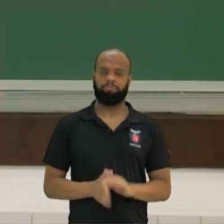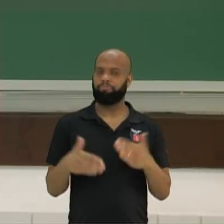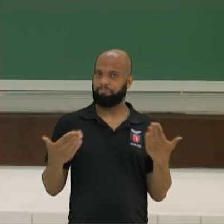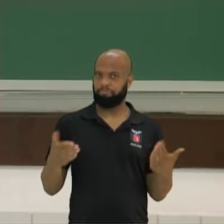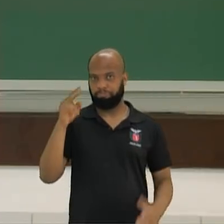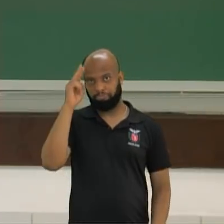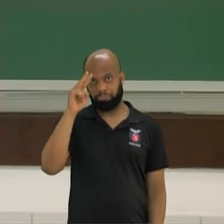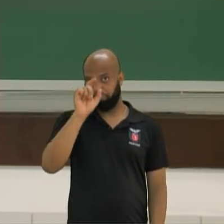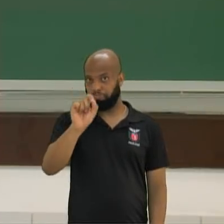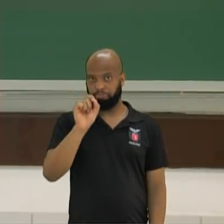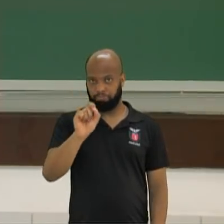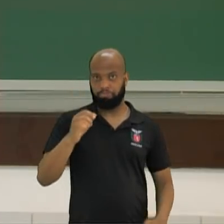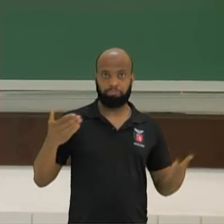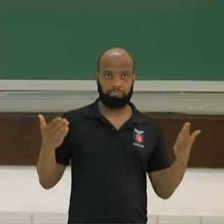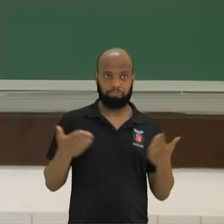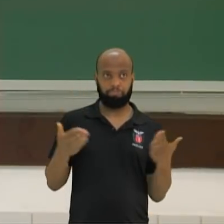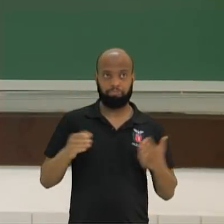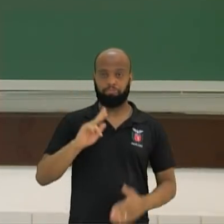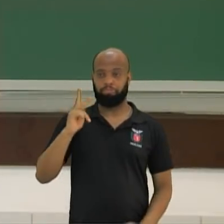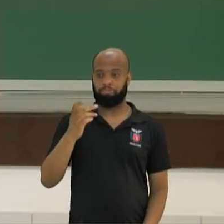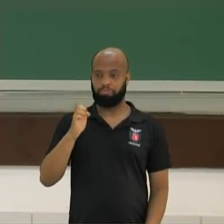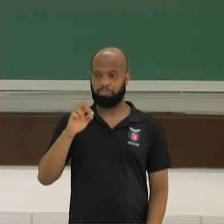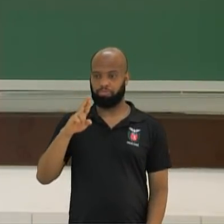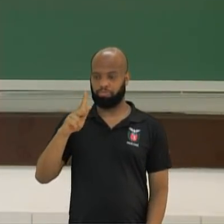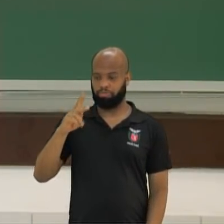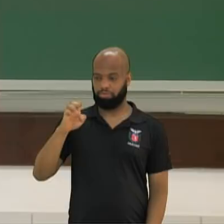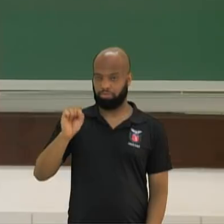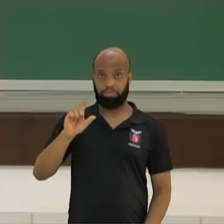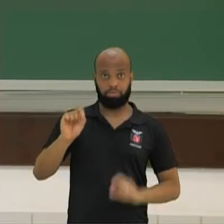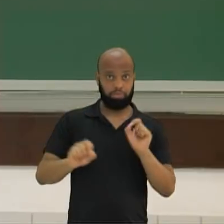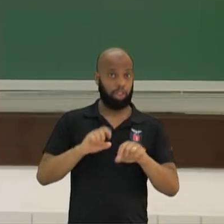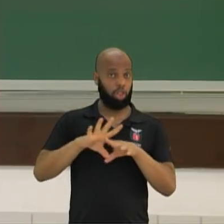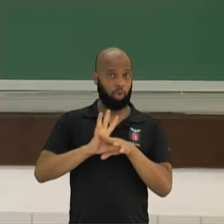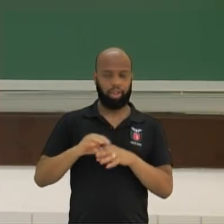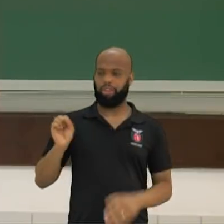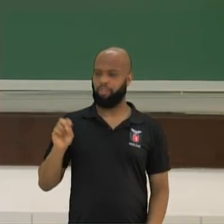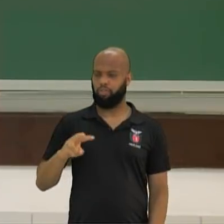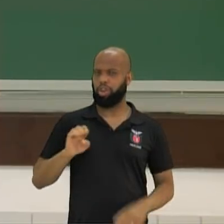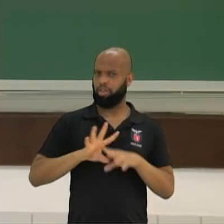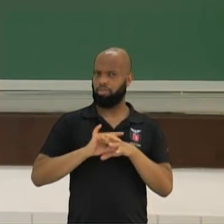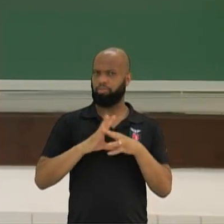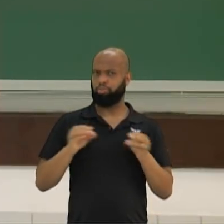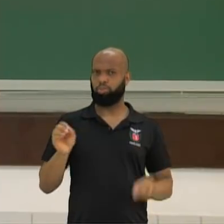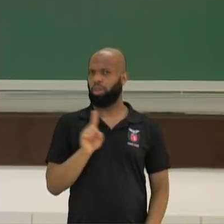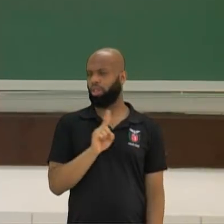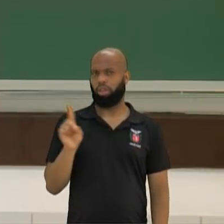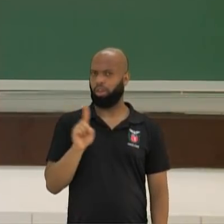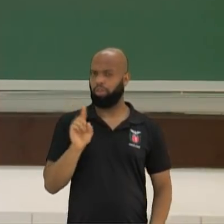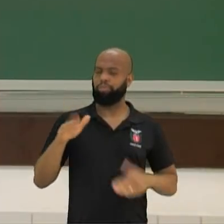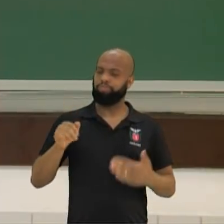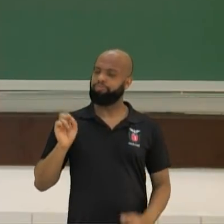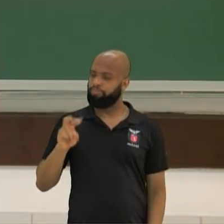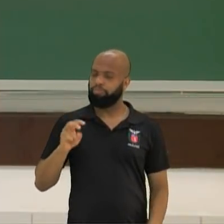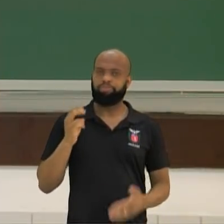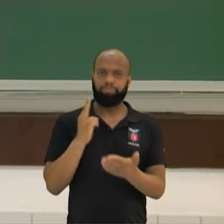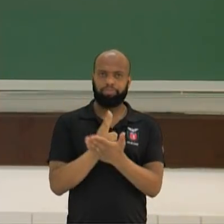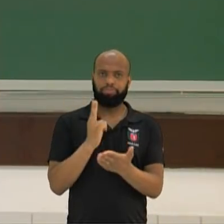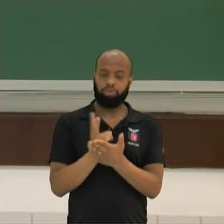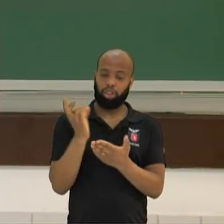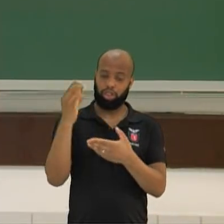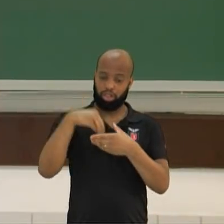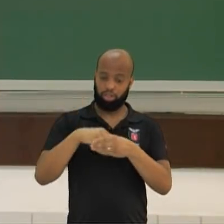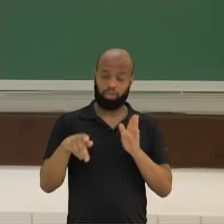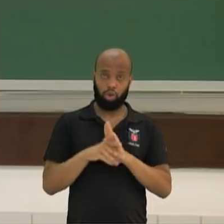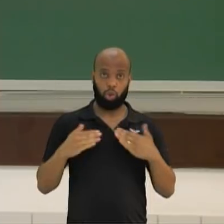Então, lembrando aqui que a herpes é uma doença, né, viral que não tem cura, certo? O vírus permanece no